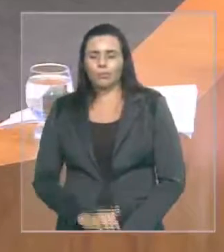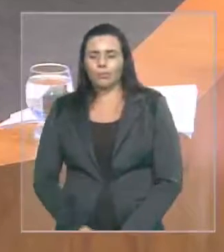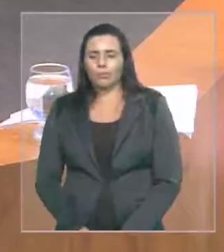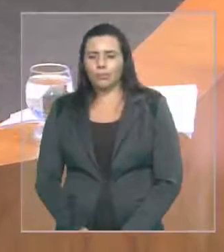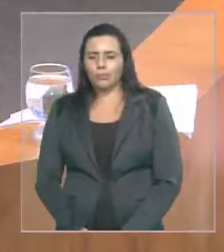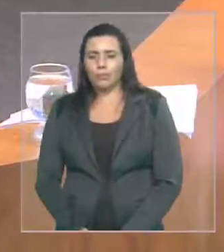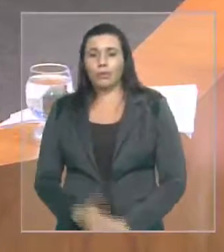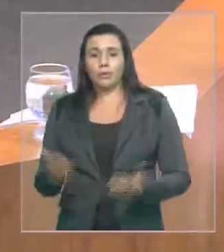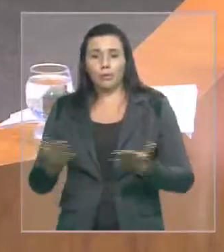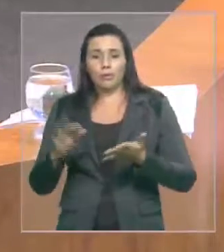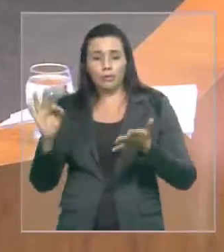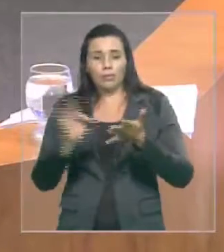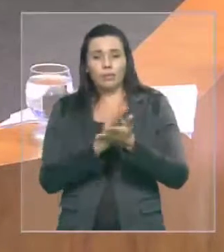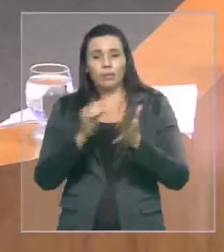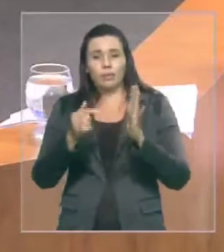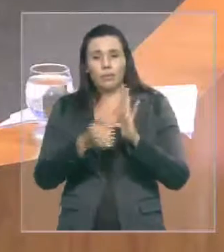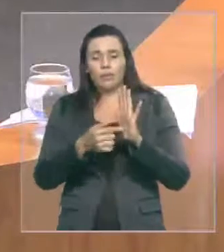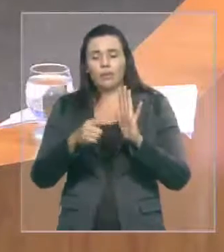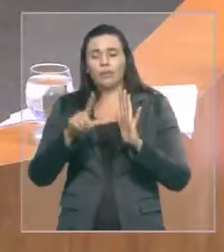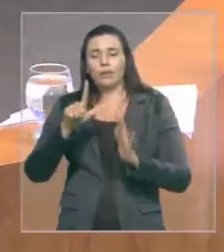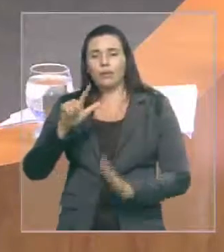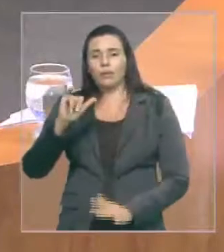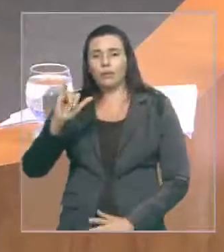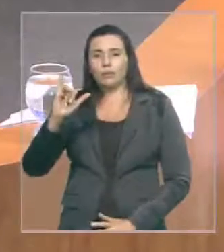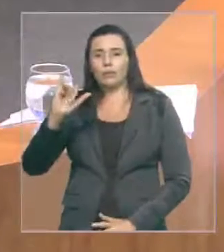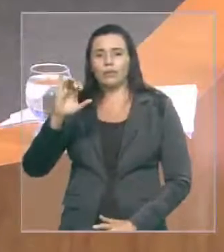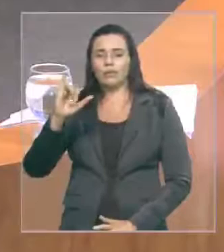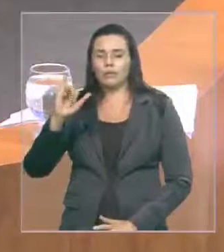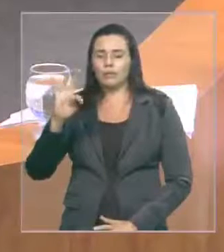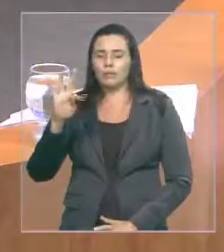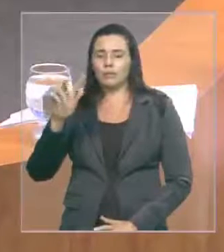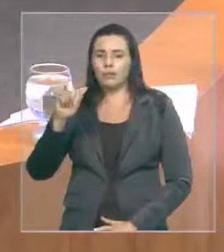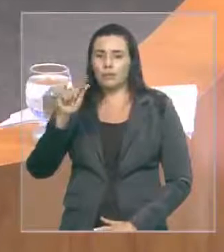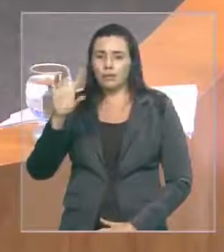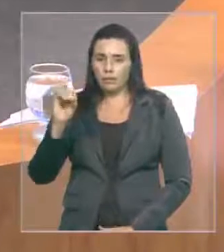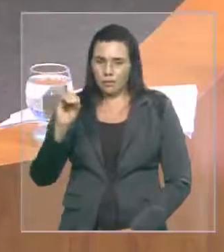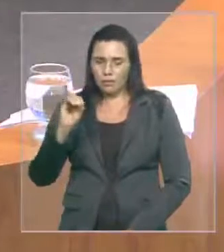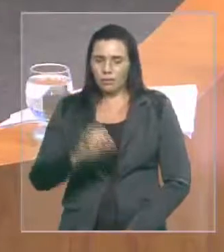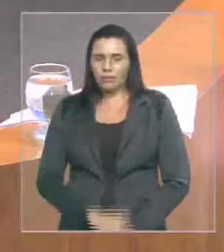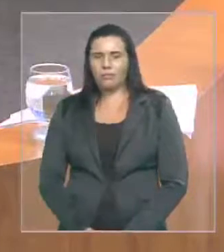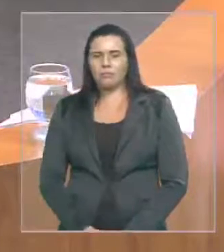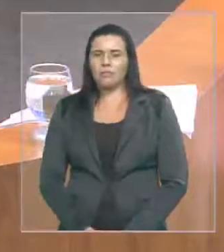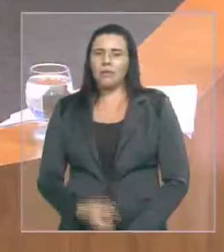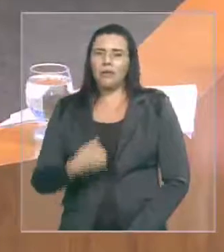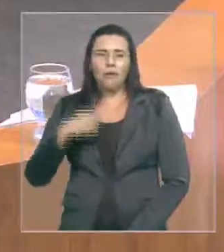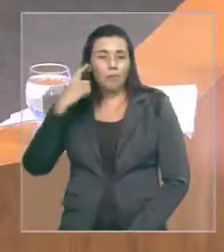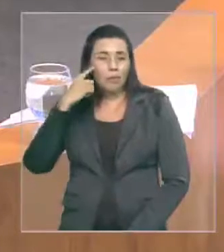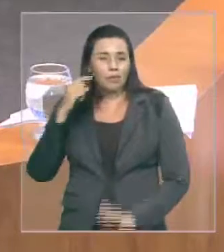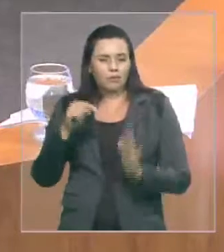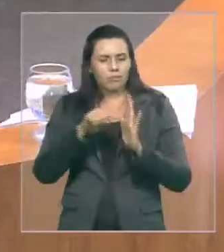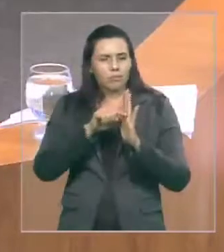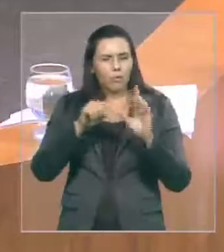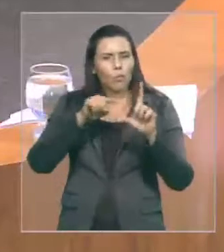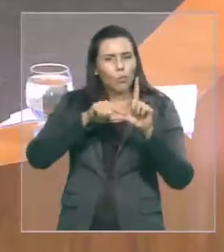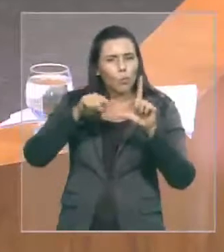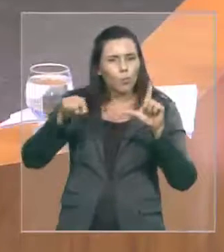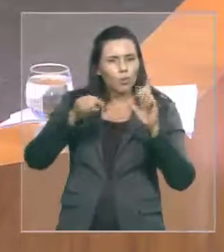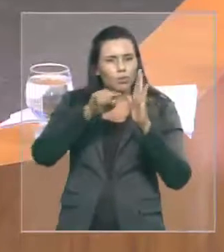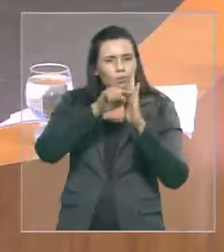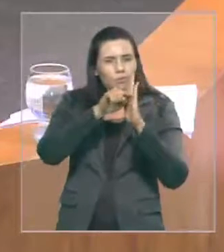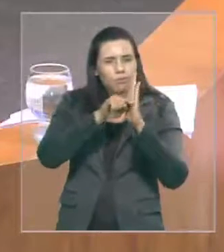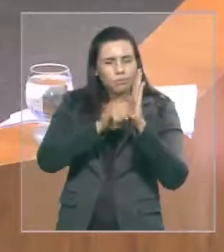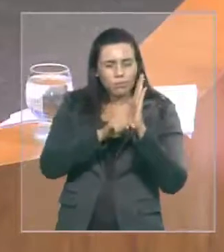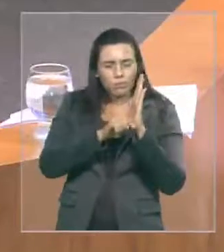com o edital, com a licitação, a idade média vai baixar para 3